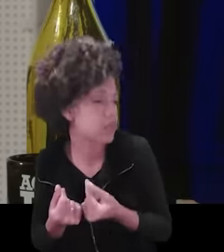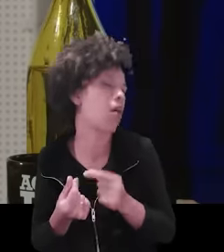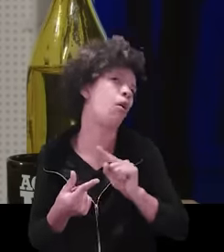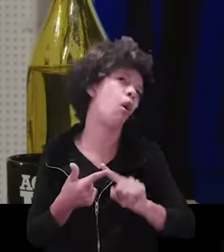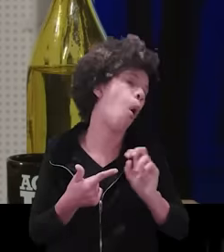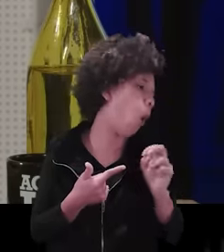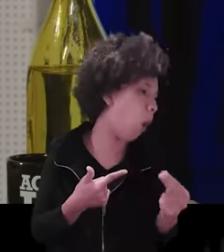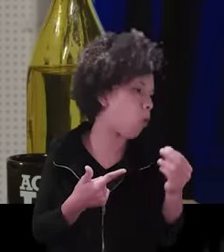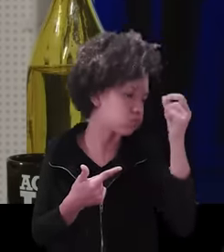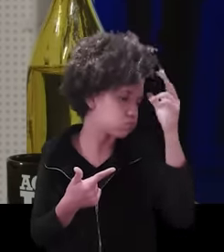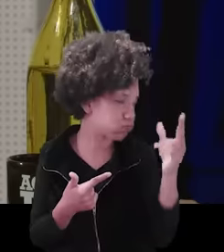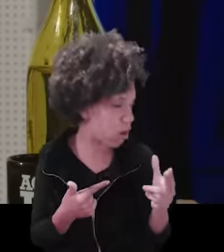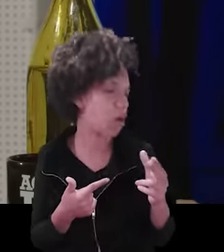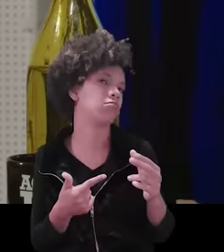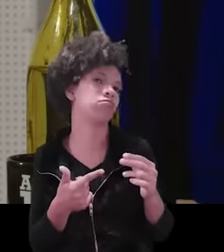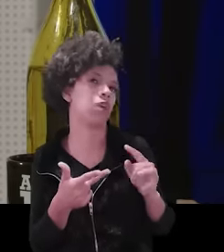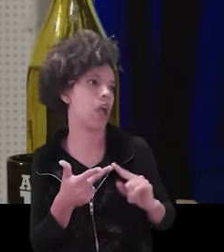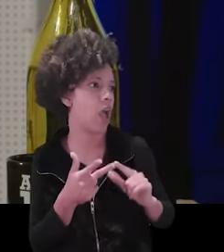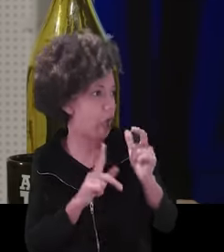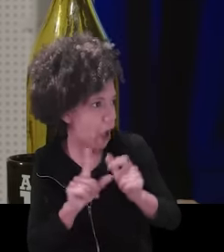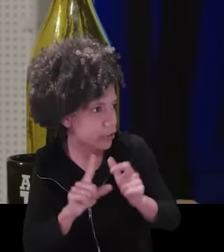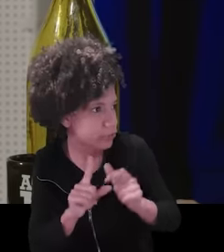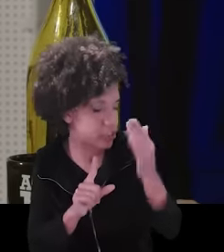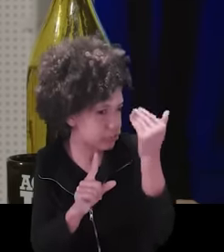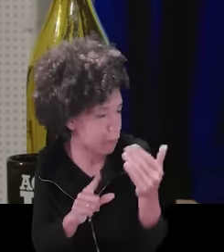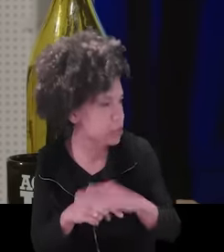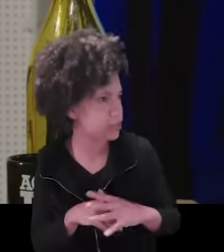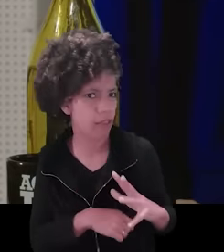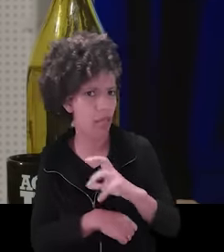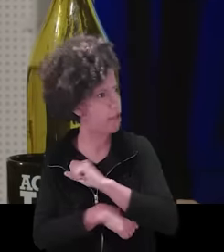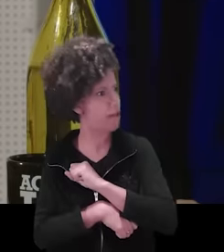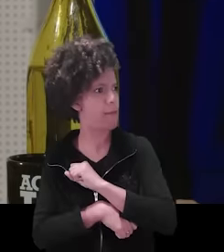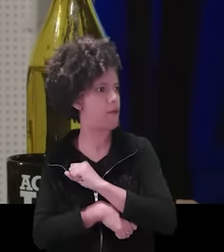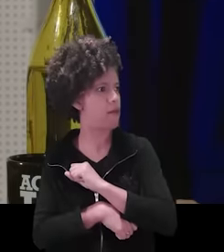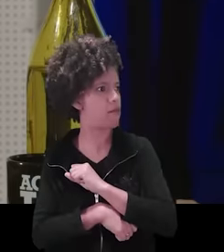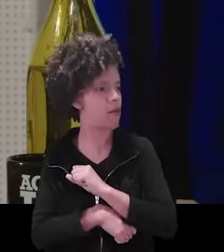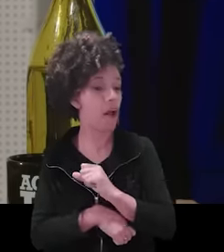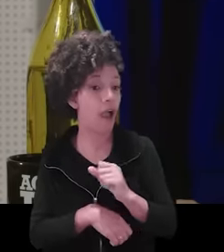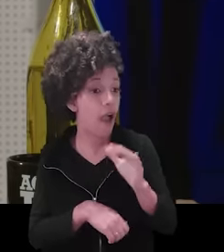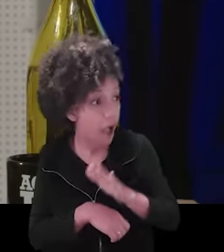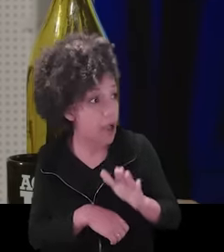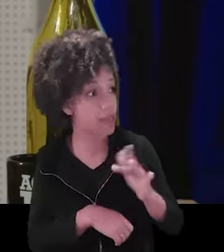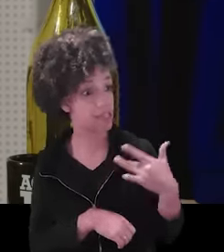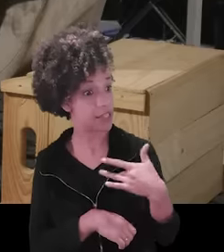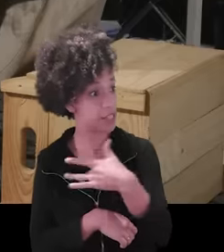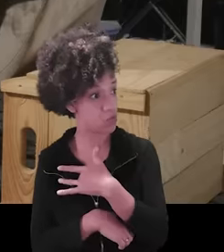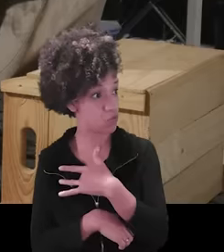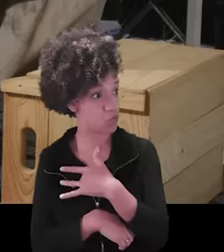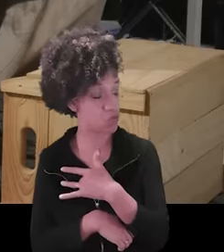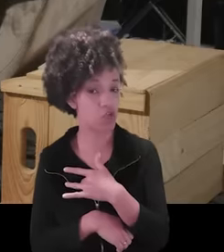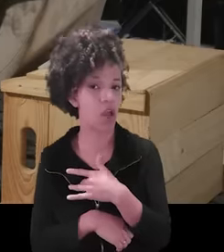financeiramente ou com o seu conhecimento artistas como vocês assim eles adoram a área da saúde